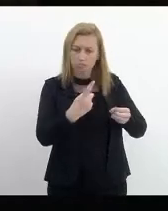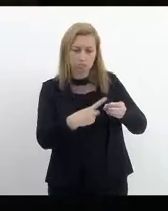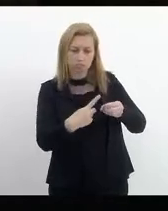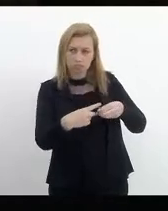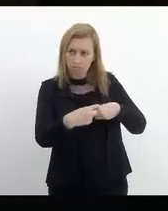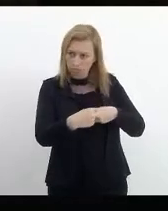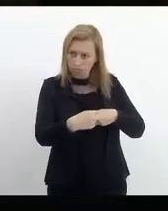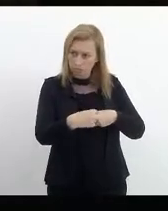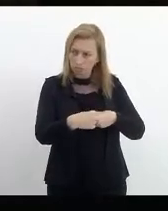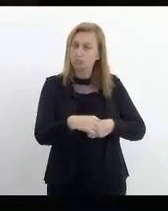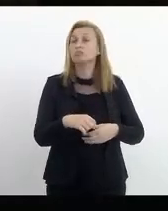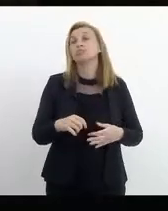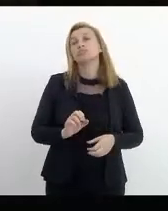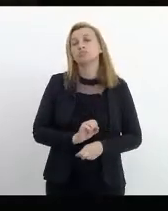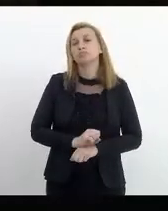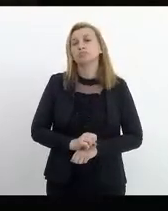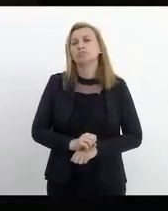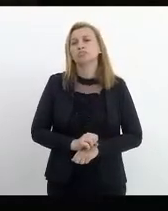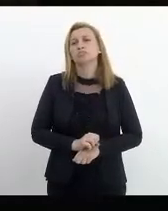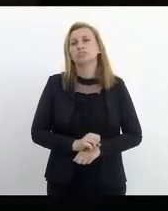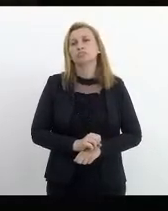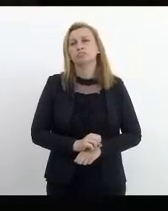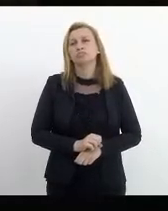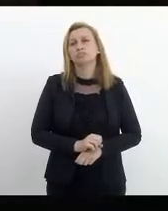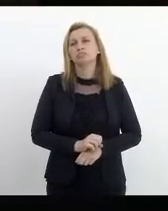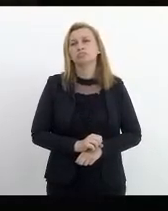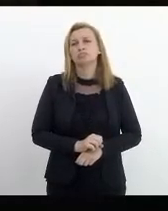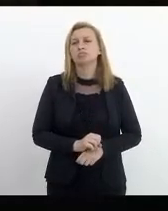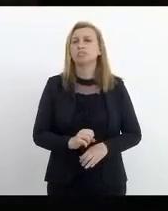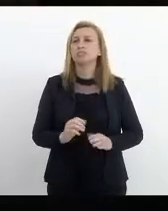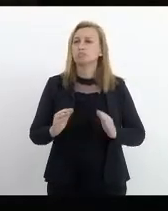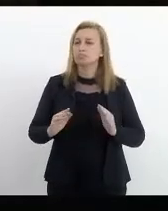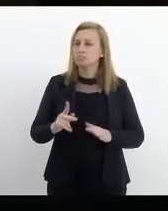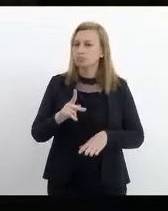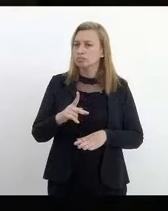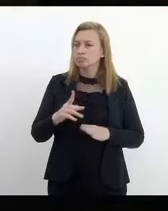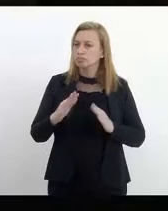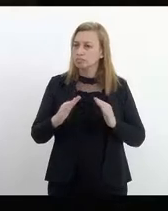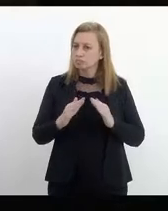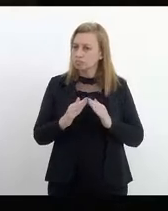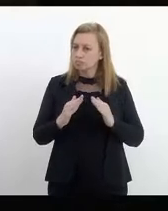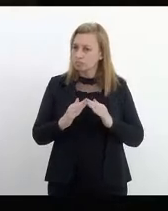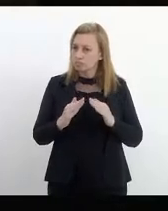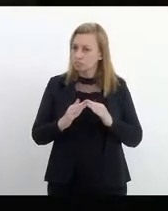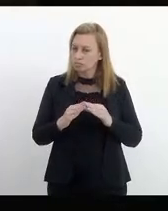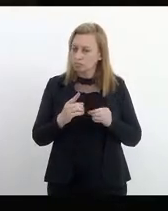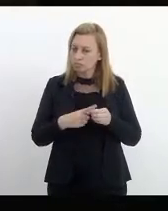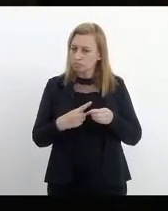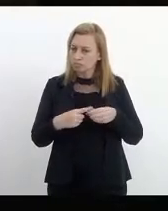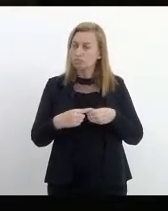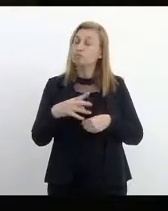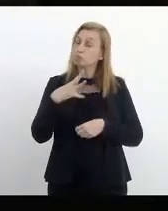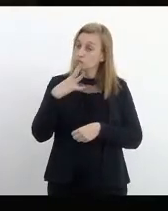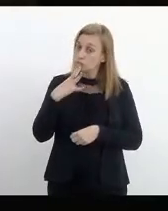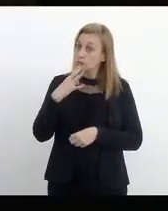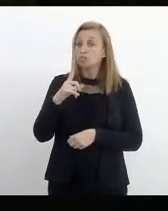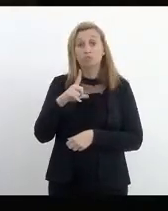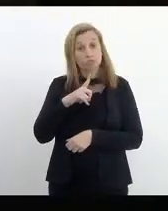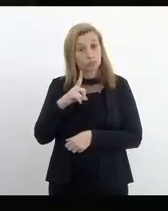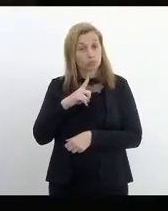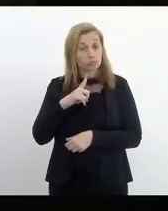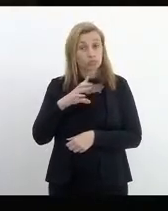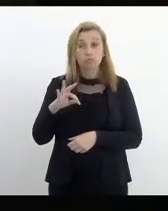de cada município que os moradores a população deste município pelo menos tenha conhecimento